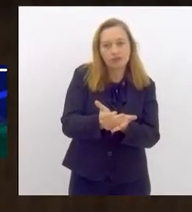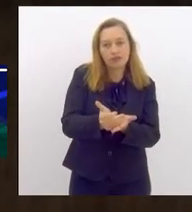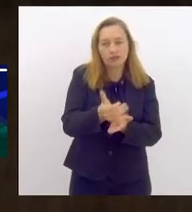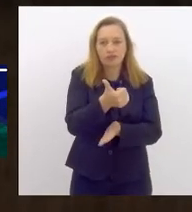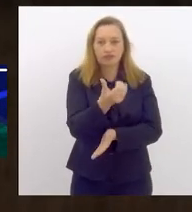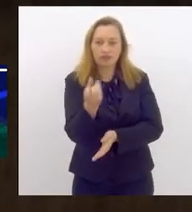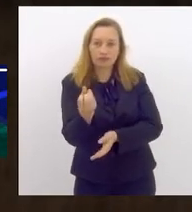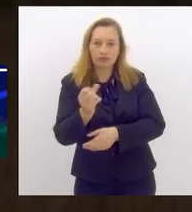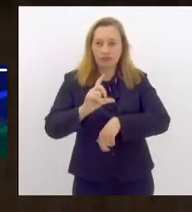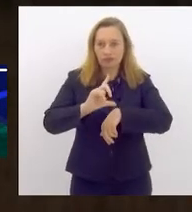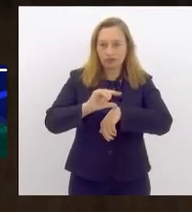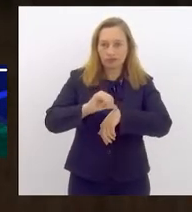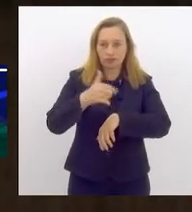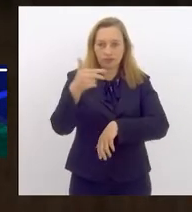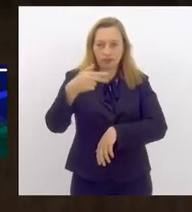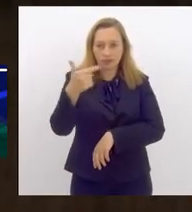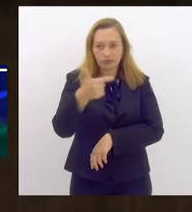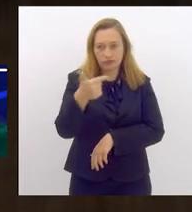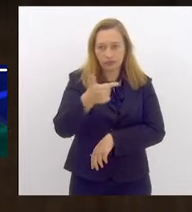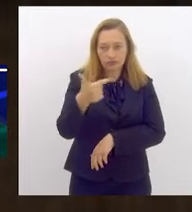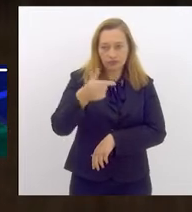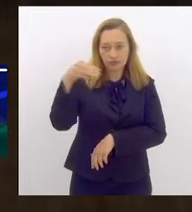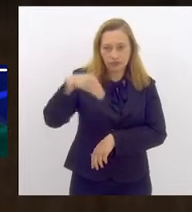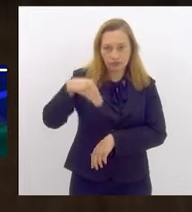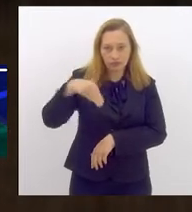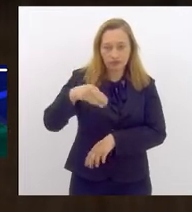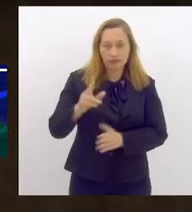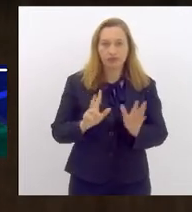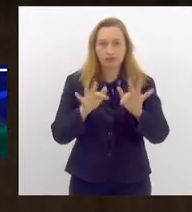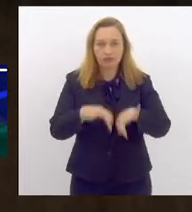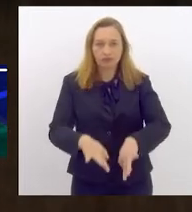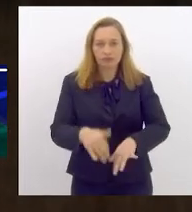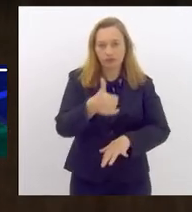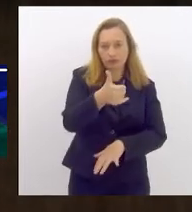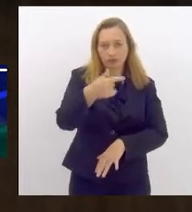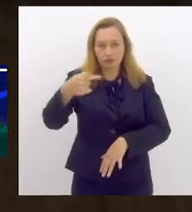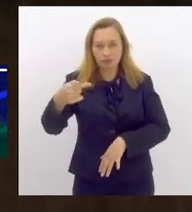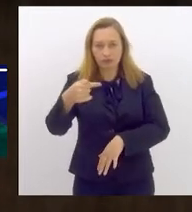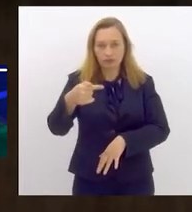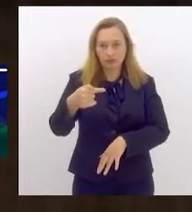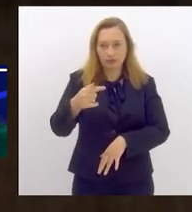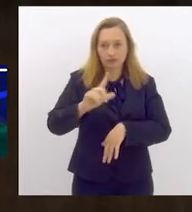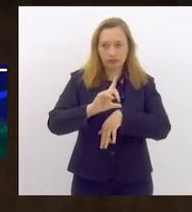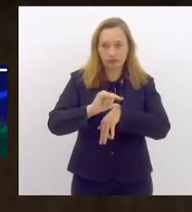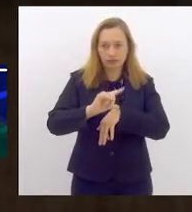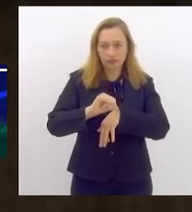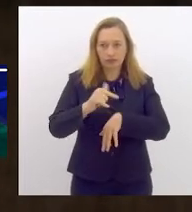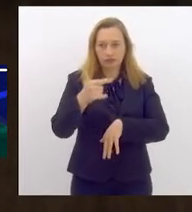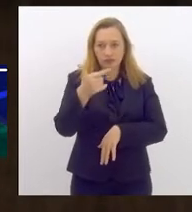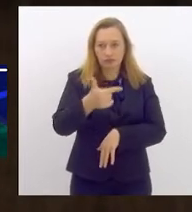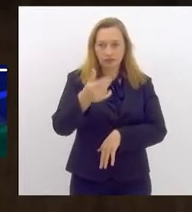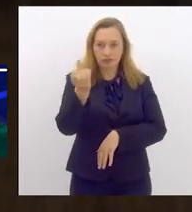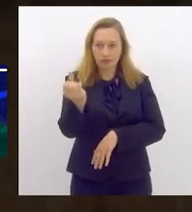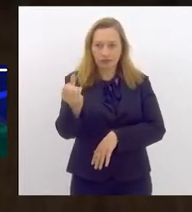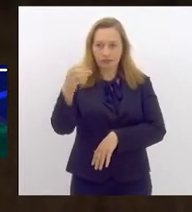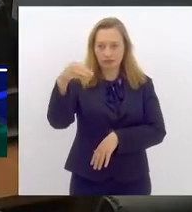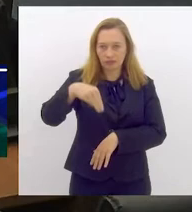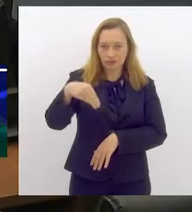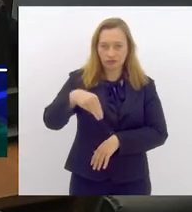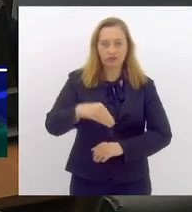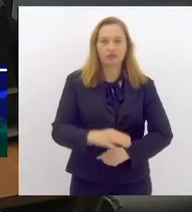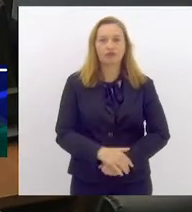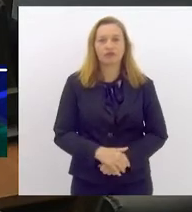as 16:22 encerrou suas 17:26